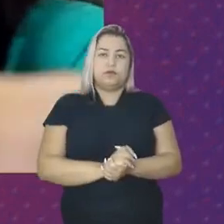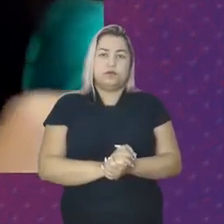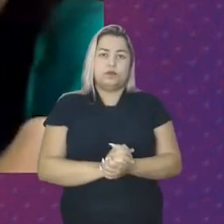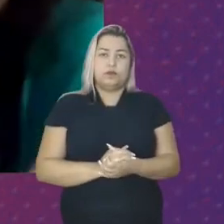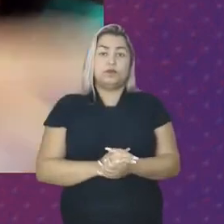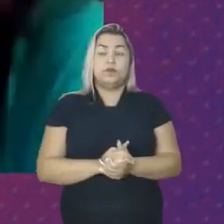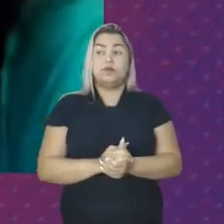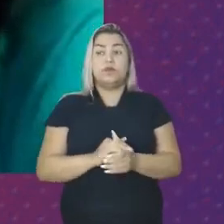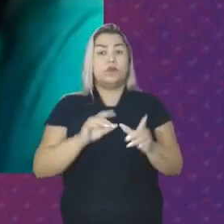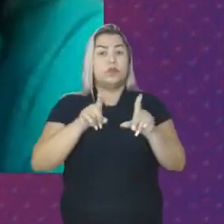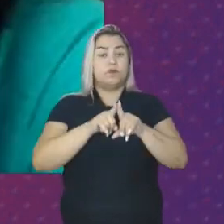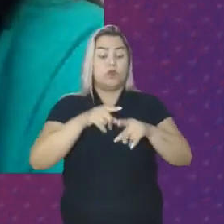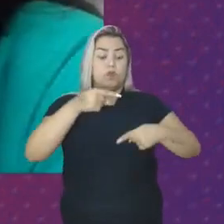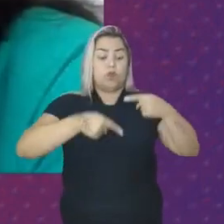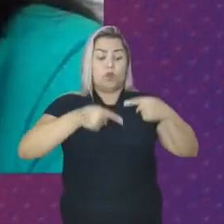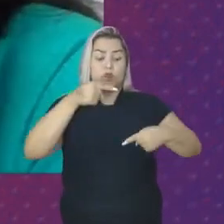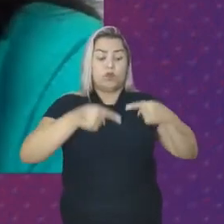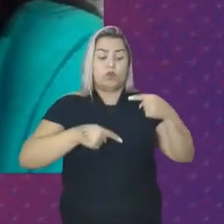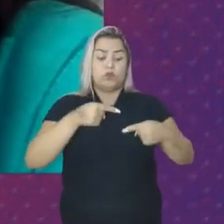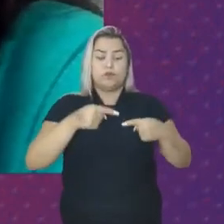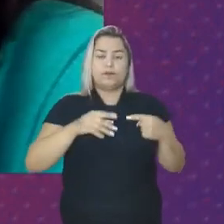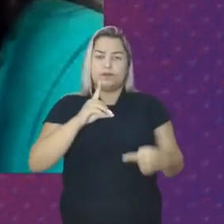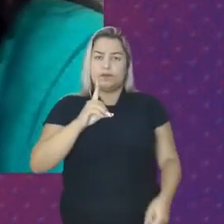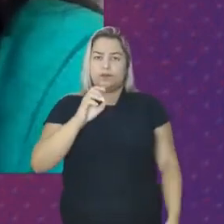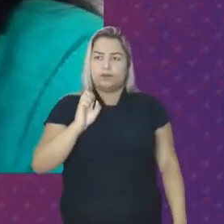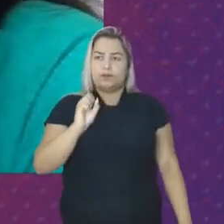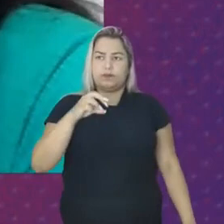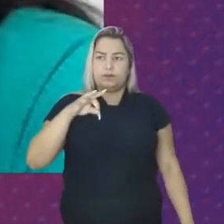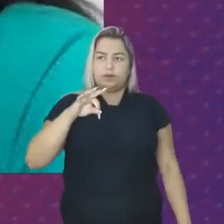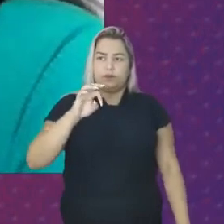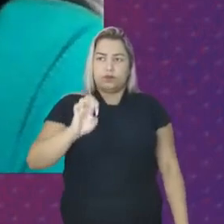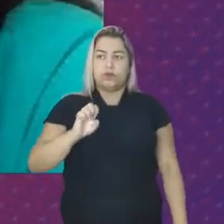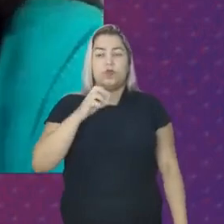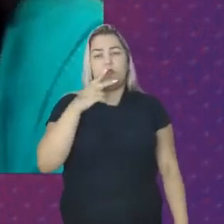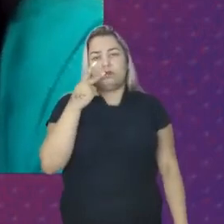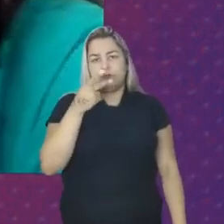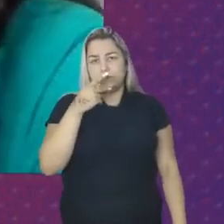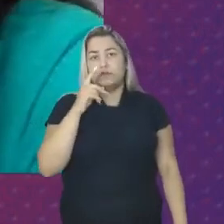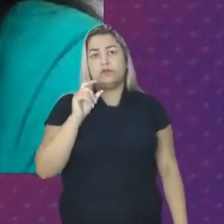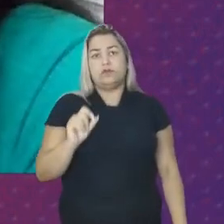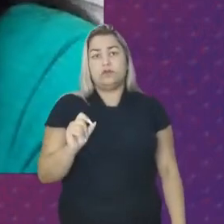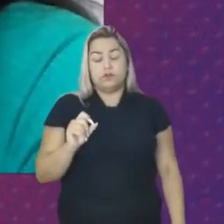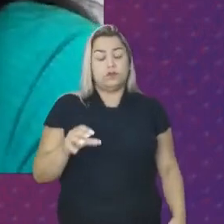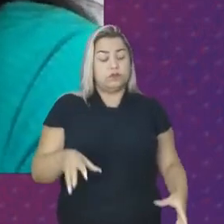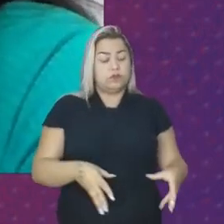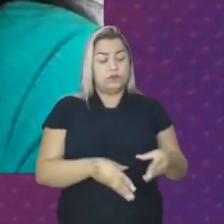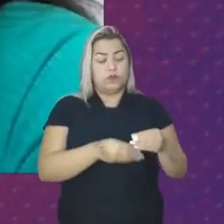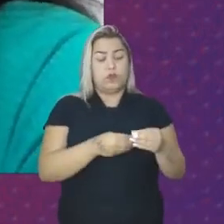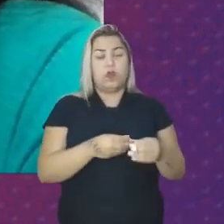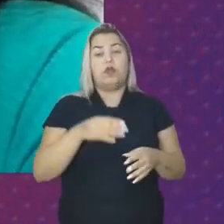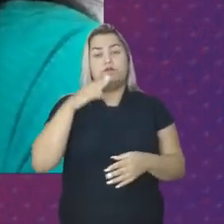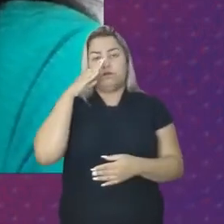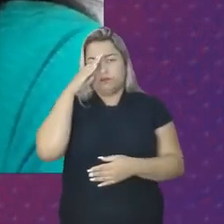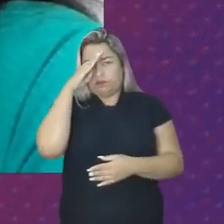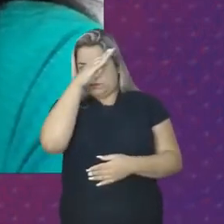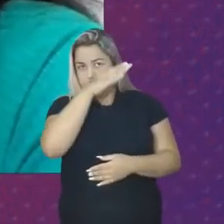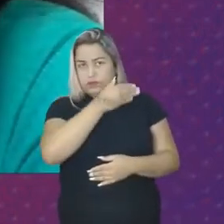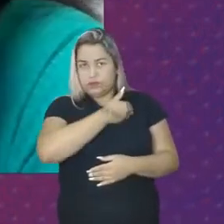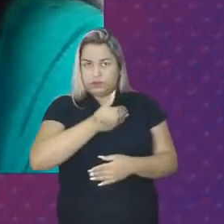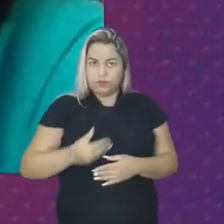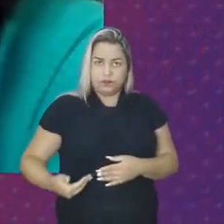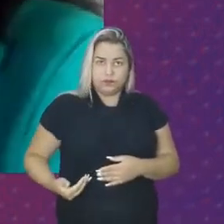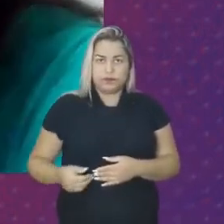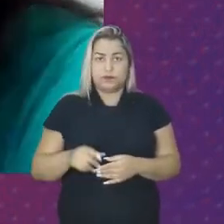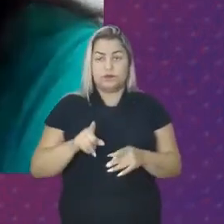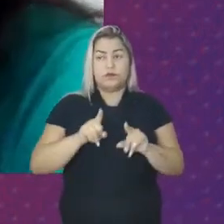desmonte, uma política de desmonte, que eu costumo caracterizar, que foi empregada por esse governo Bolsonaro,